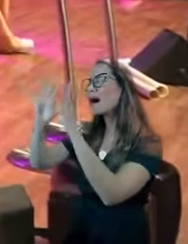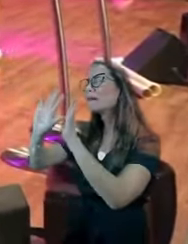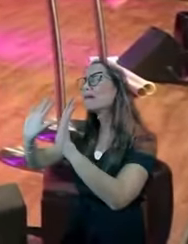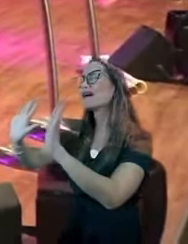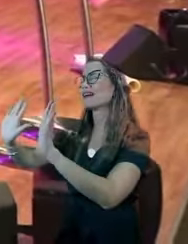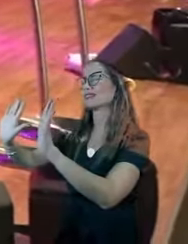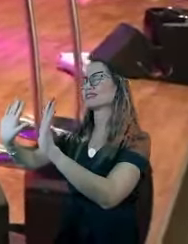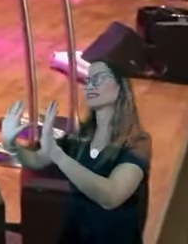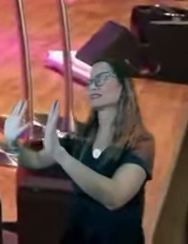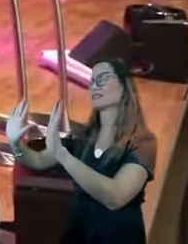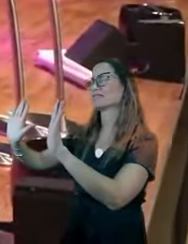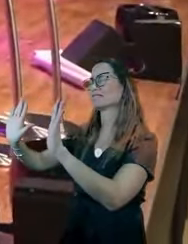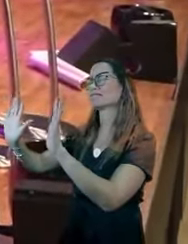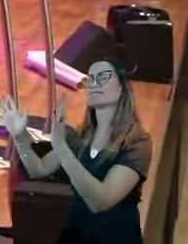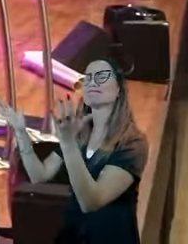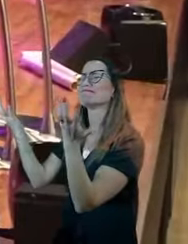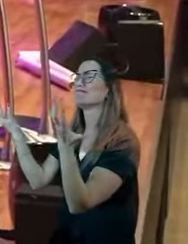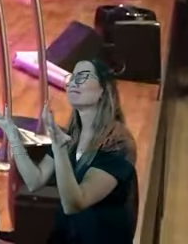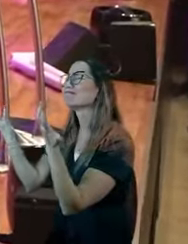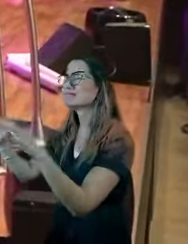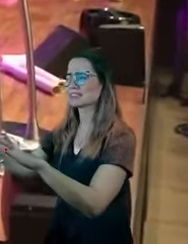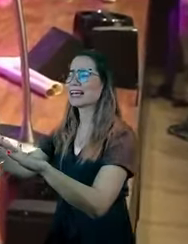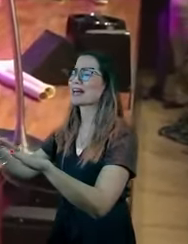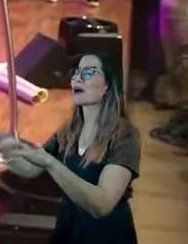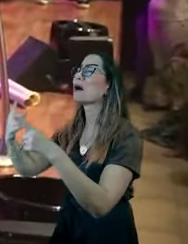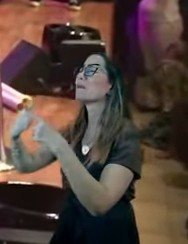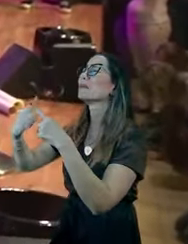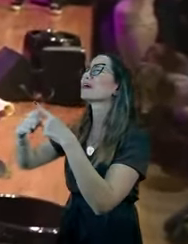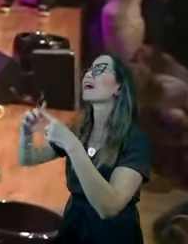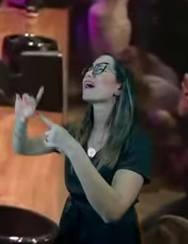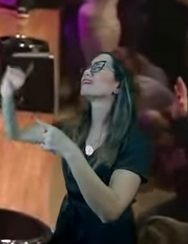agora bem alto, o que é que você quer?